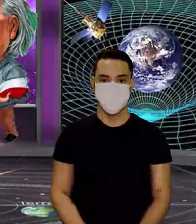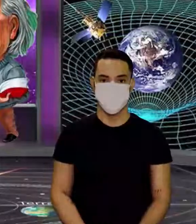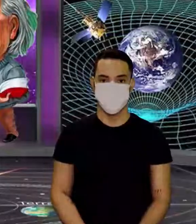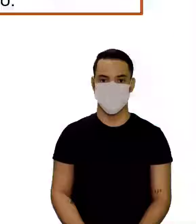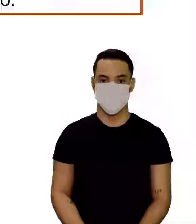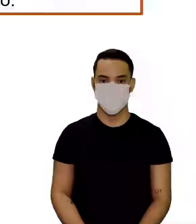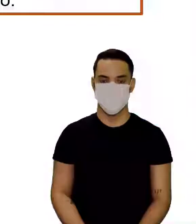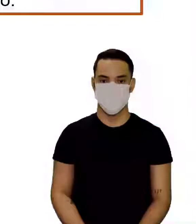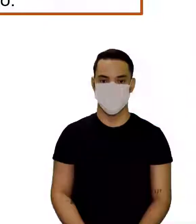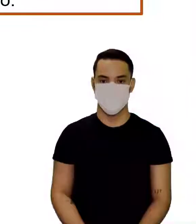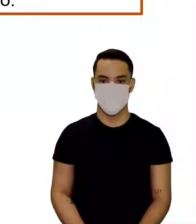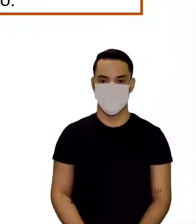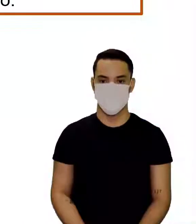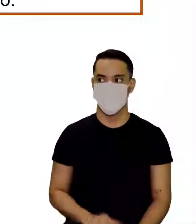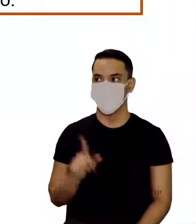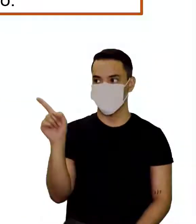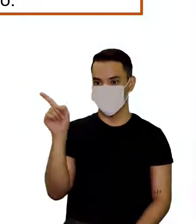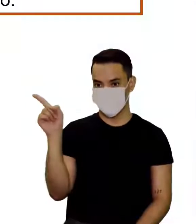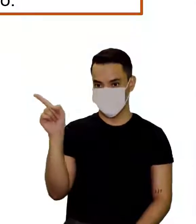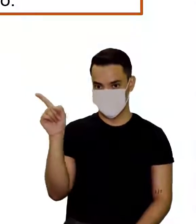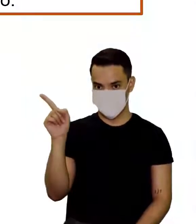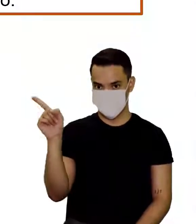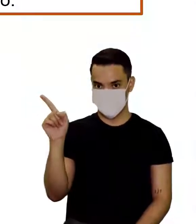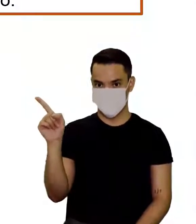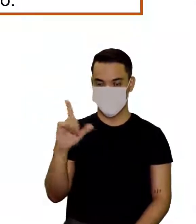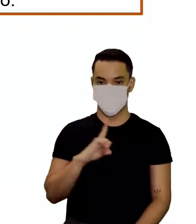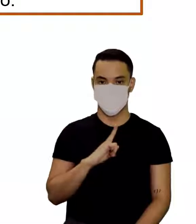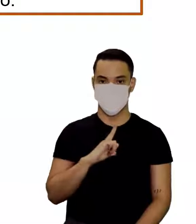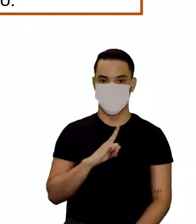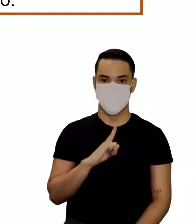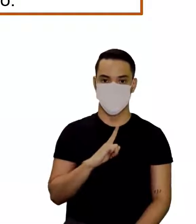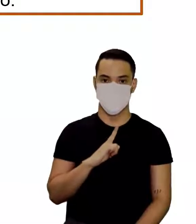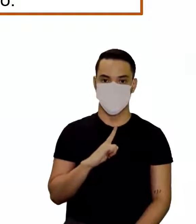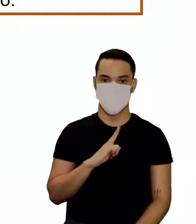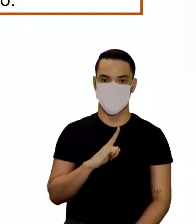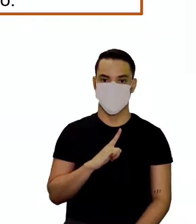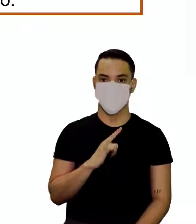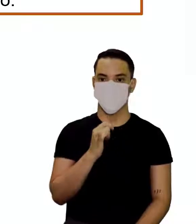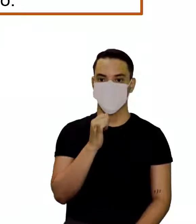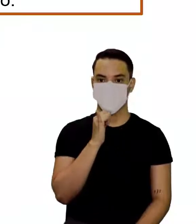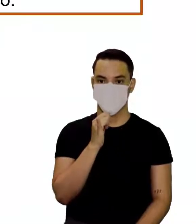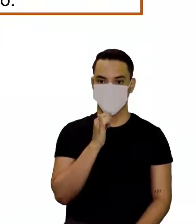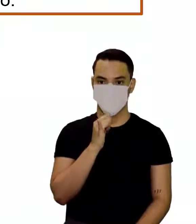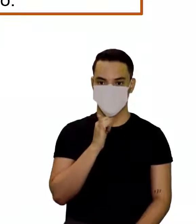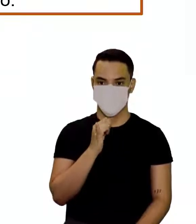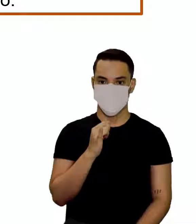gente? Então, olha só, quando você está aqui, ó, vamos supor que você tenha